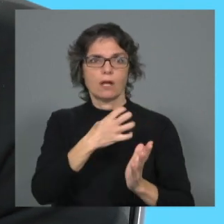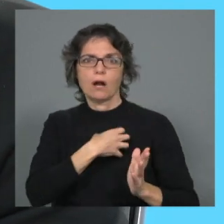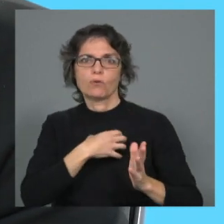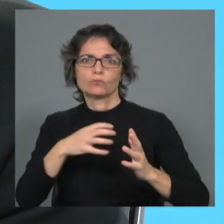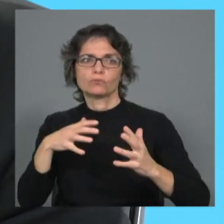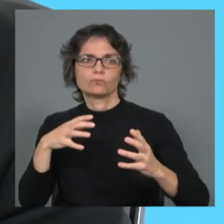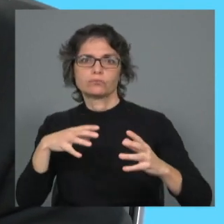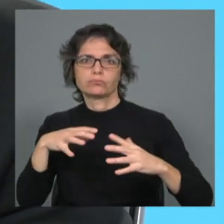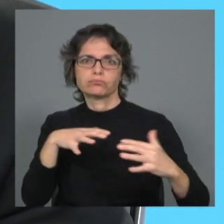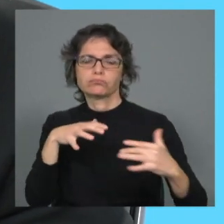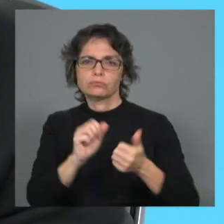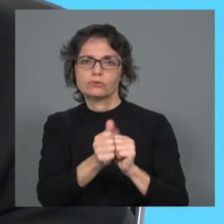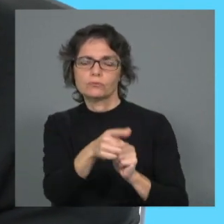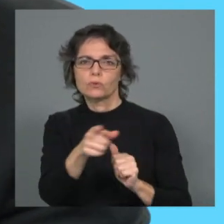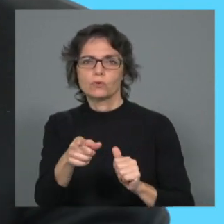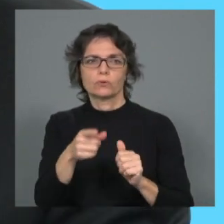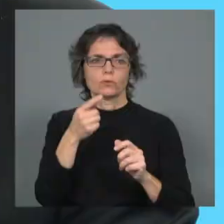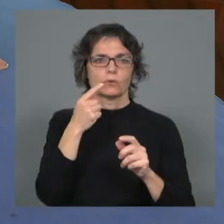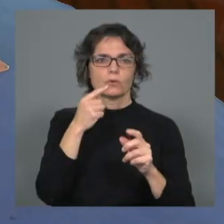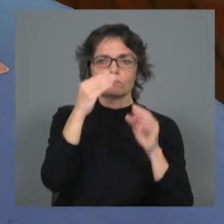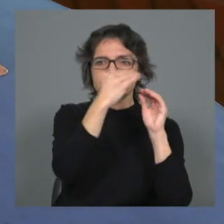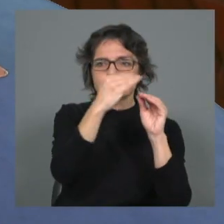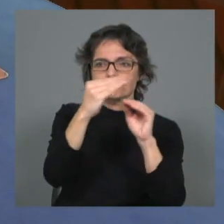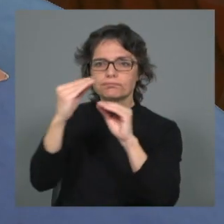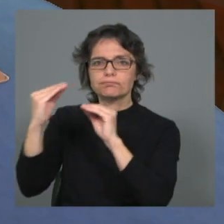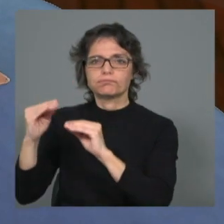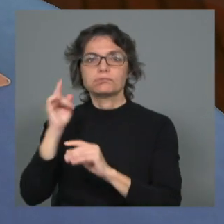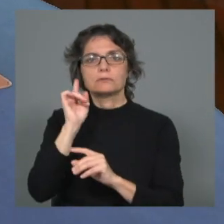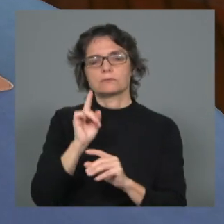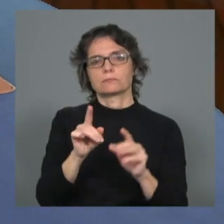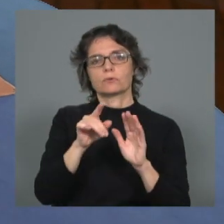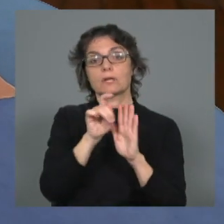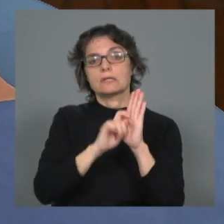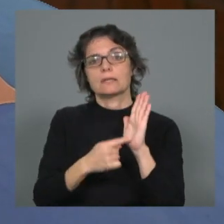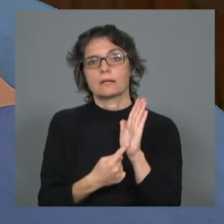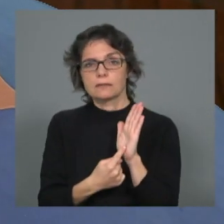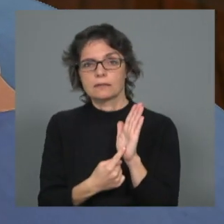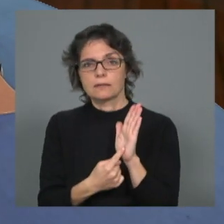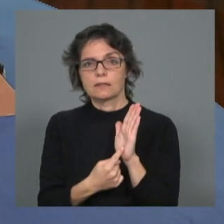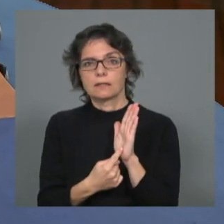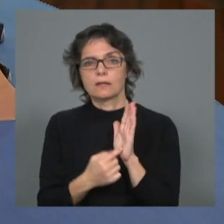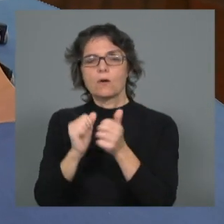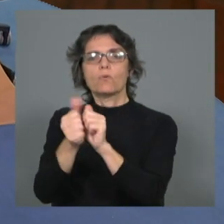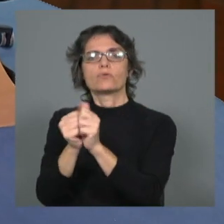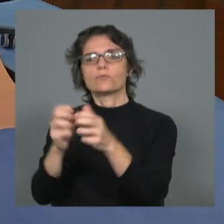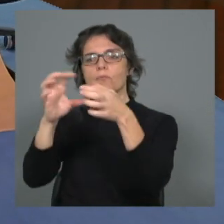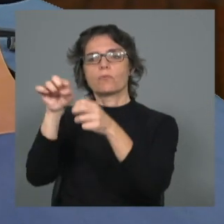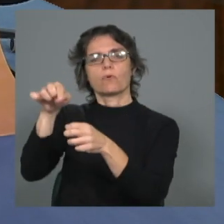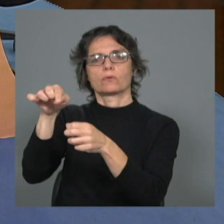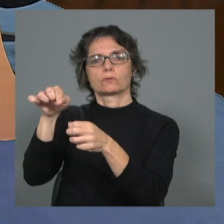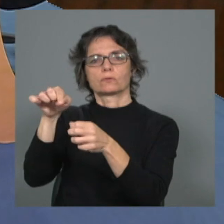ferramentas pedagógicas, para que, digamos, comecem a olhar o desporto como